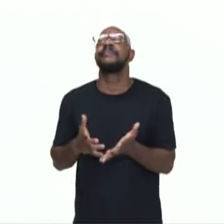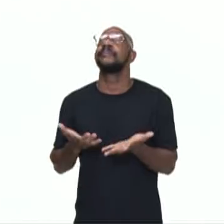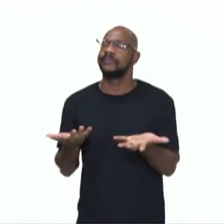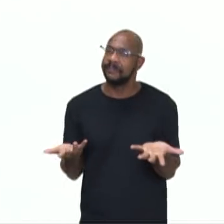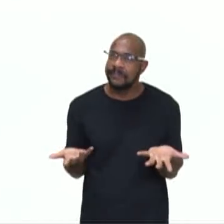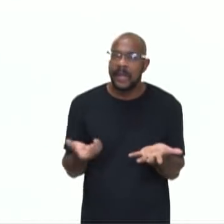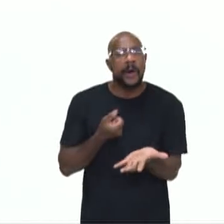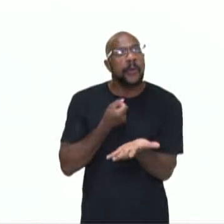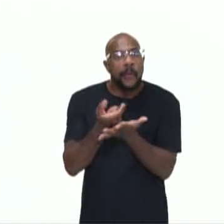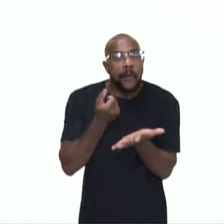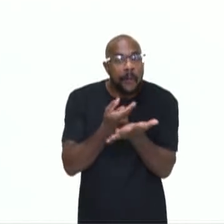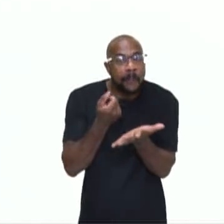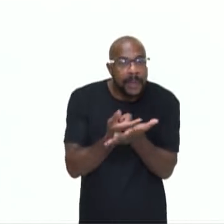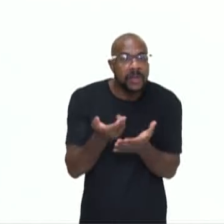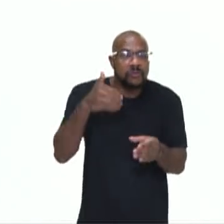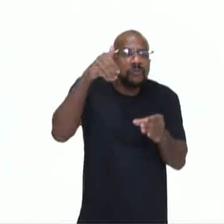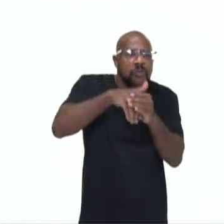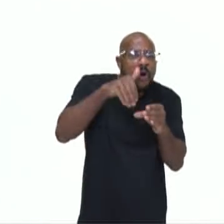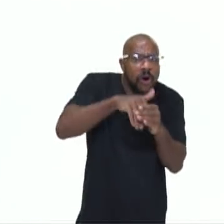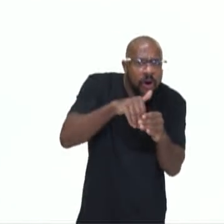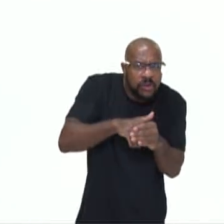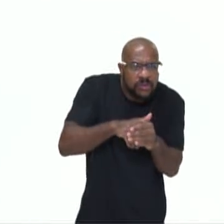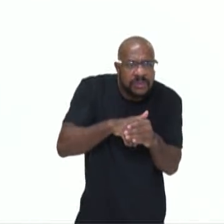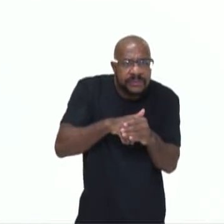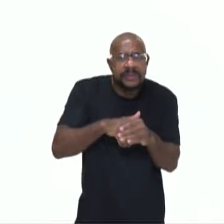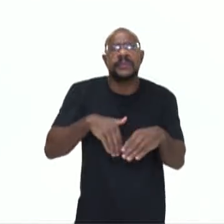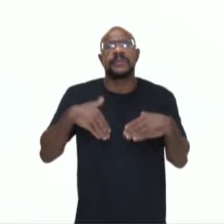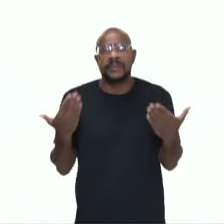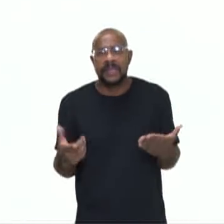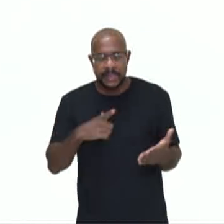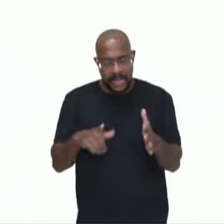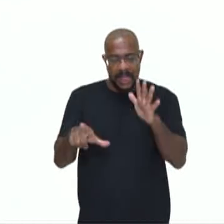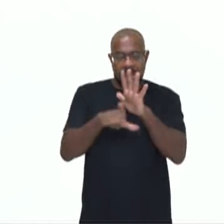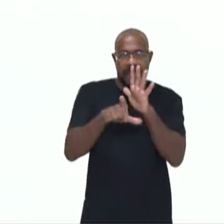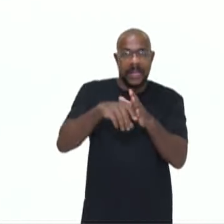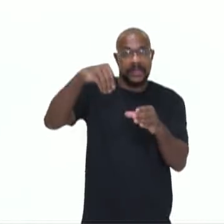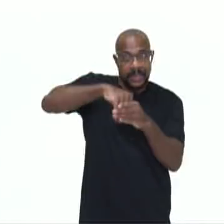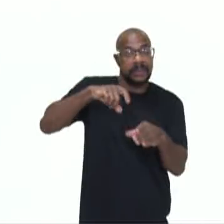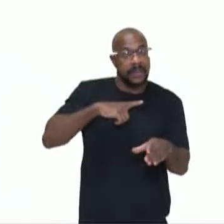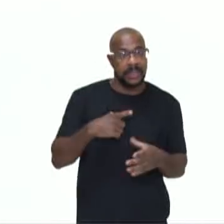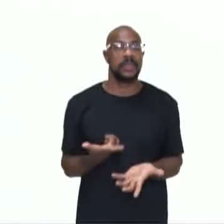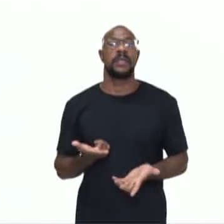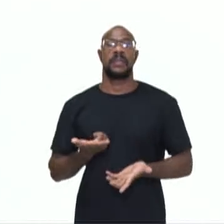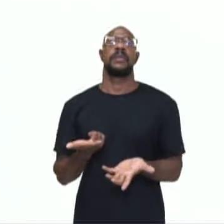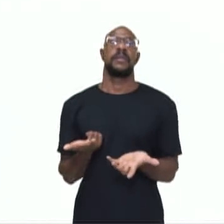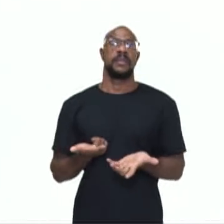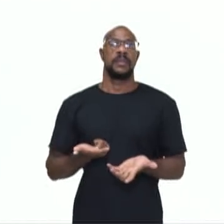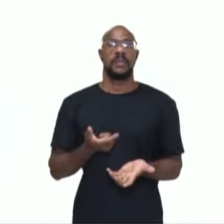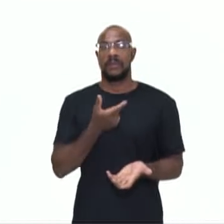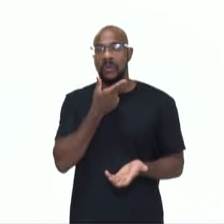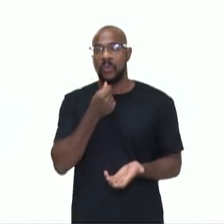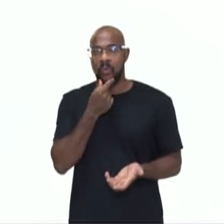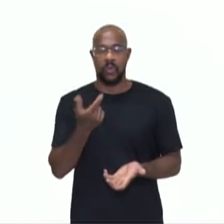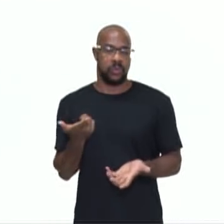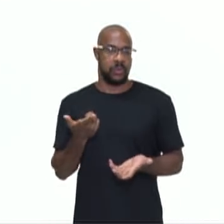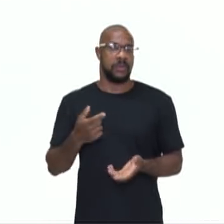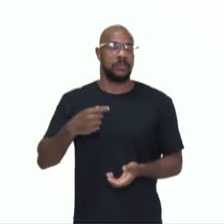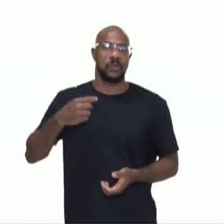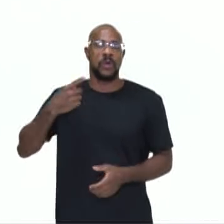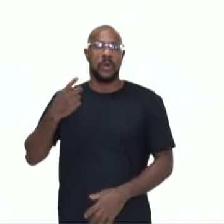seja, compra de voto, vedada por esta lei, o candidato doar,